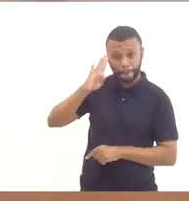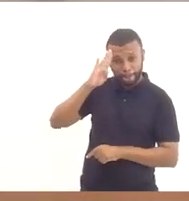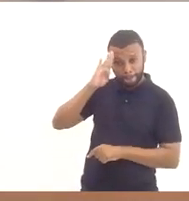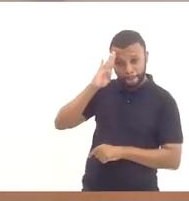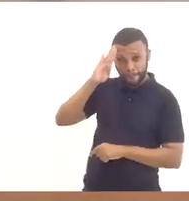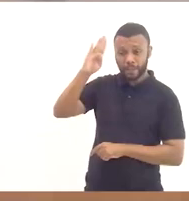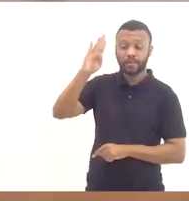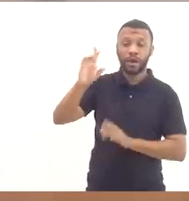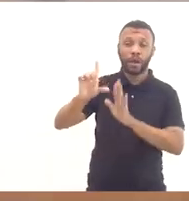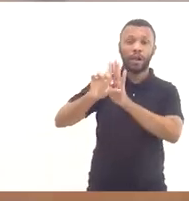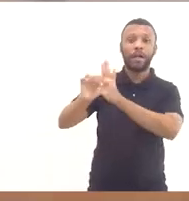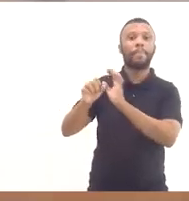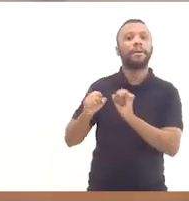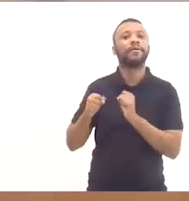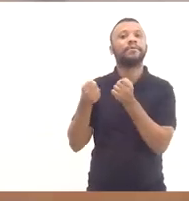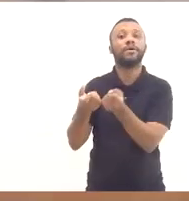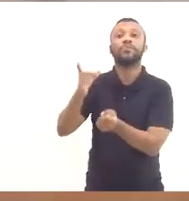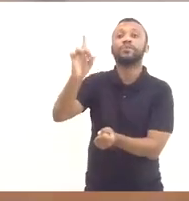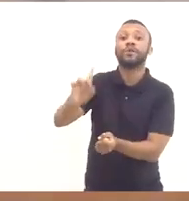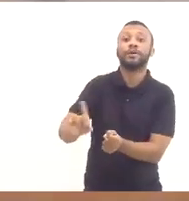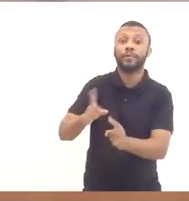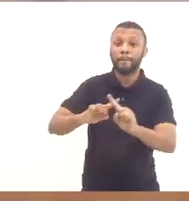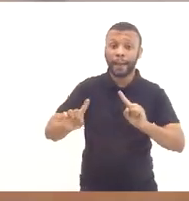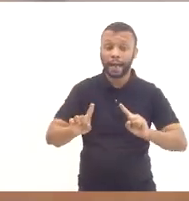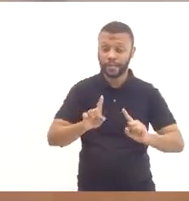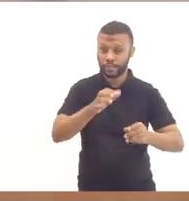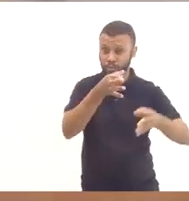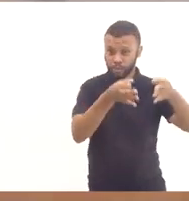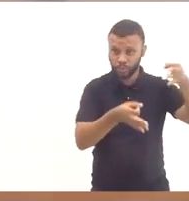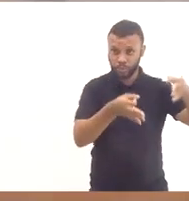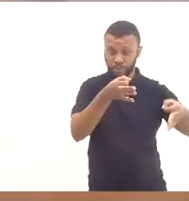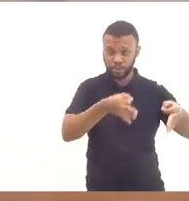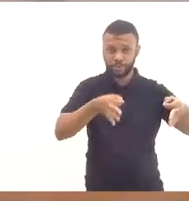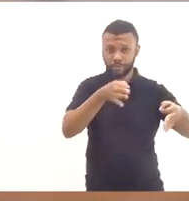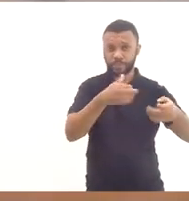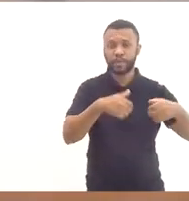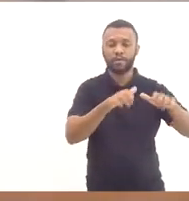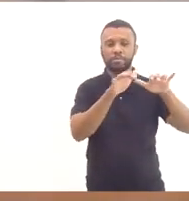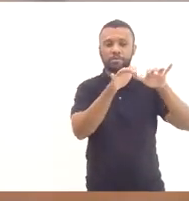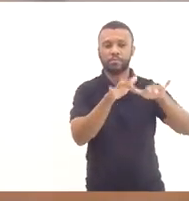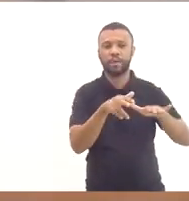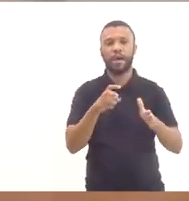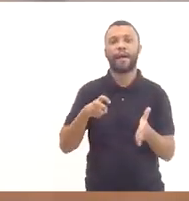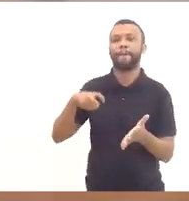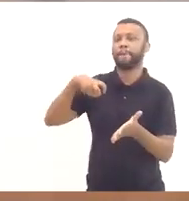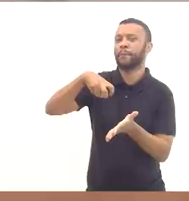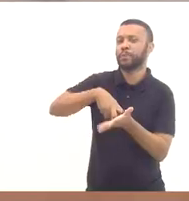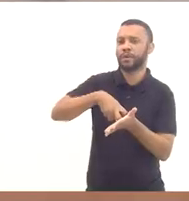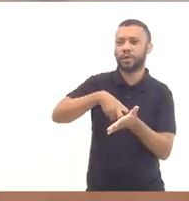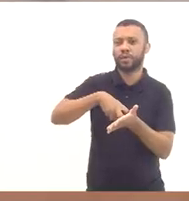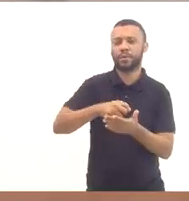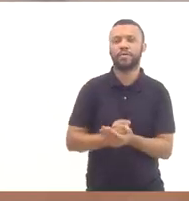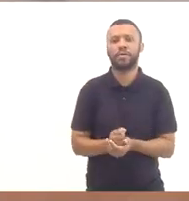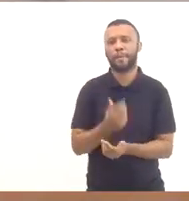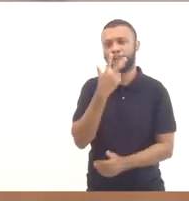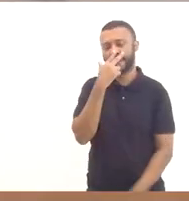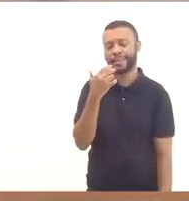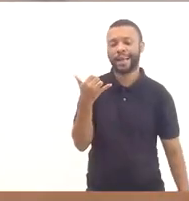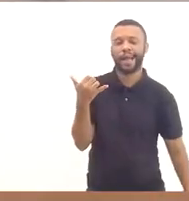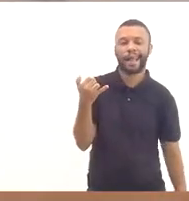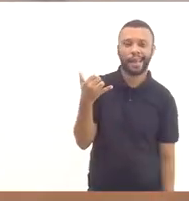para defender o direito mas quando O legislador teve que escrever a punição a tinta da caneta